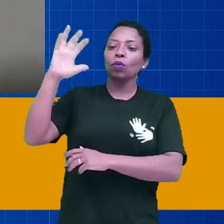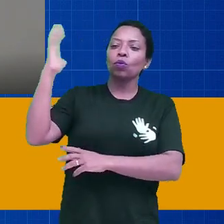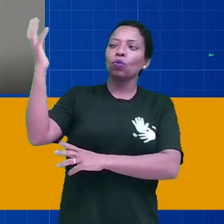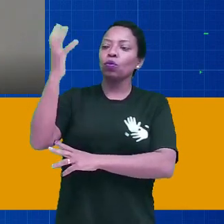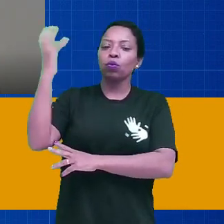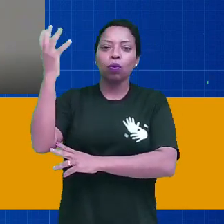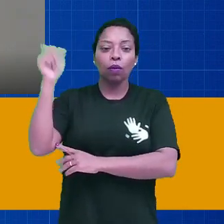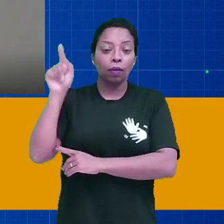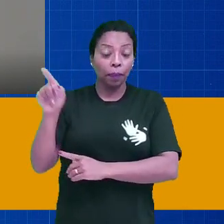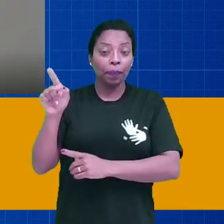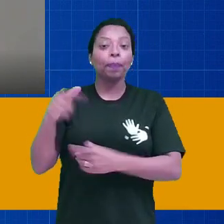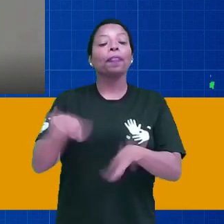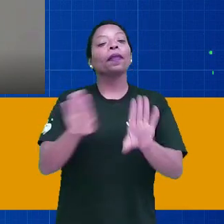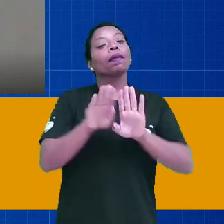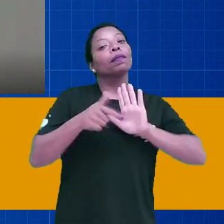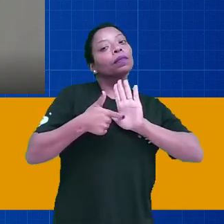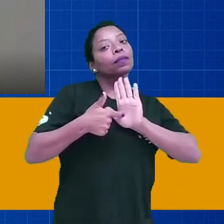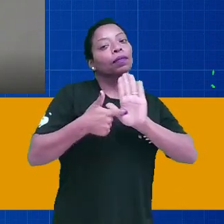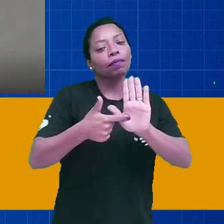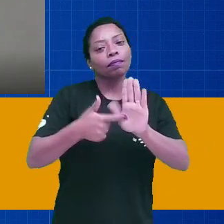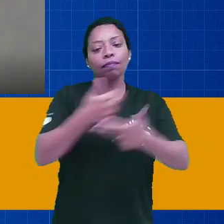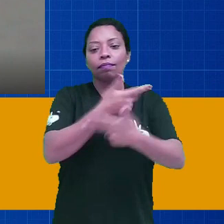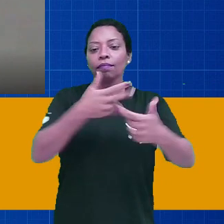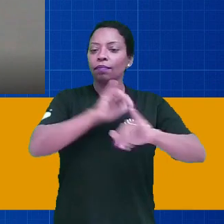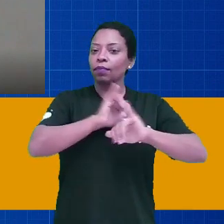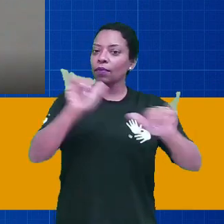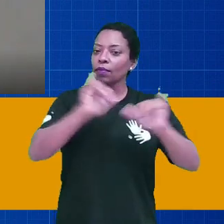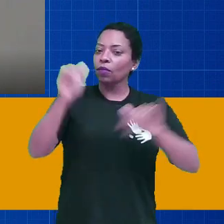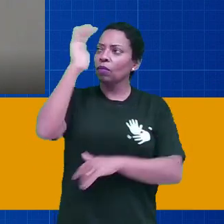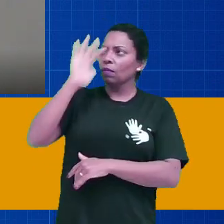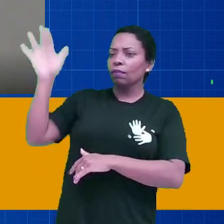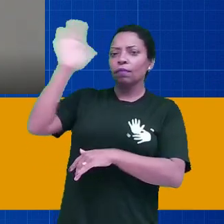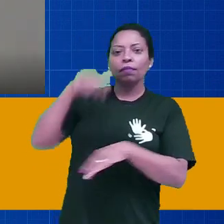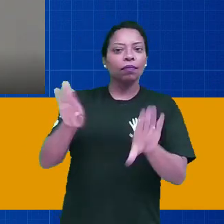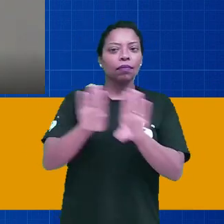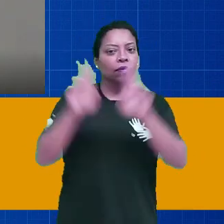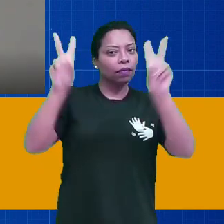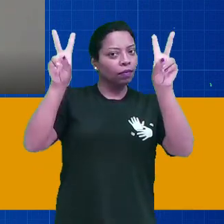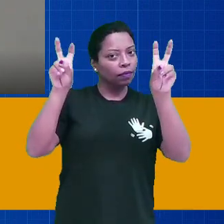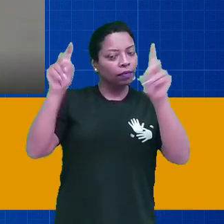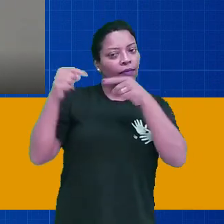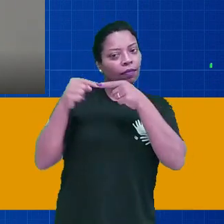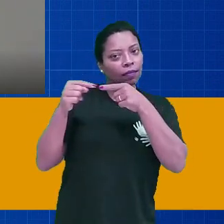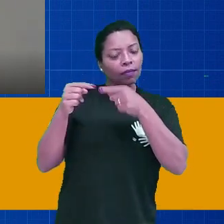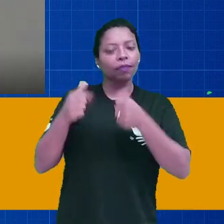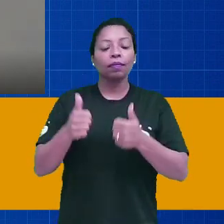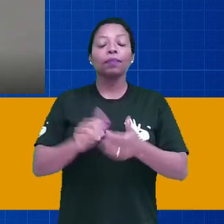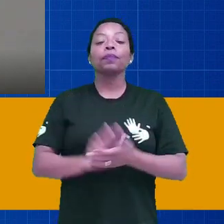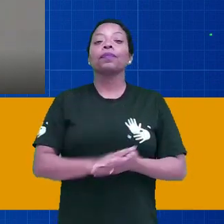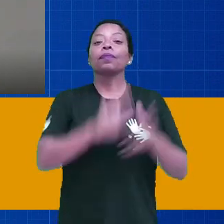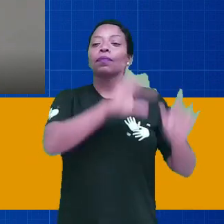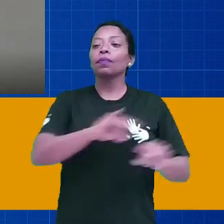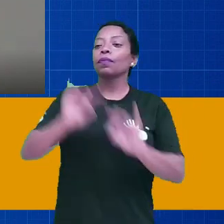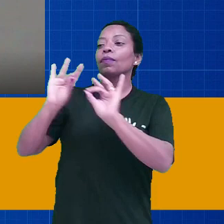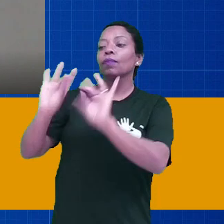algumas considerações para vocês e reflexões a respeito desse assunto. Então eu vou compartilhar a tela